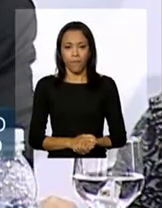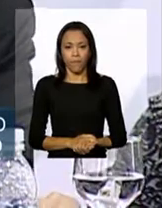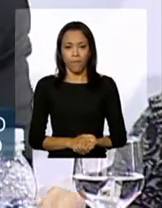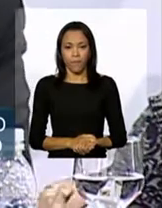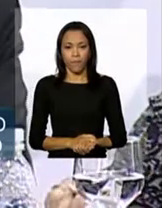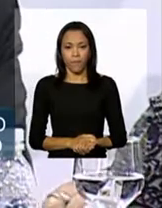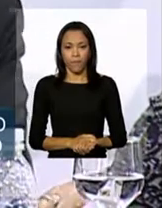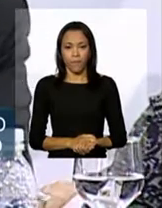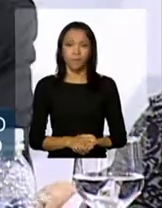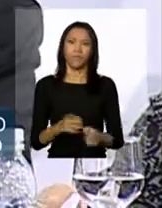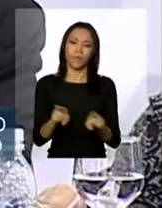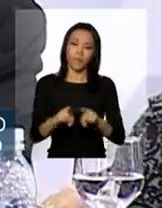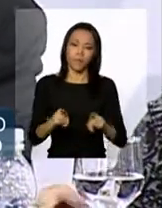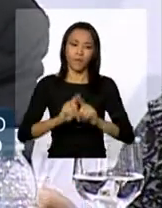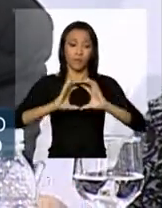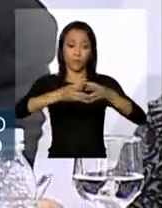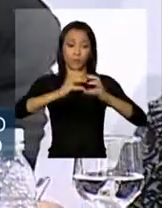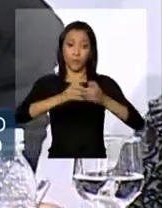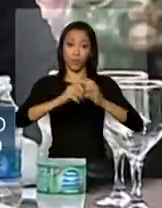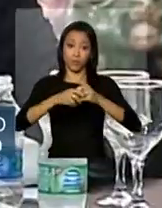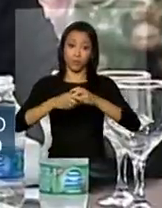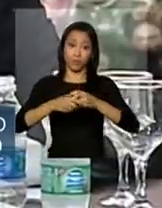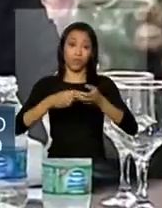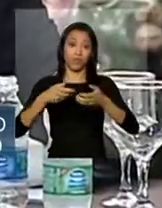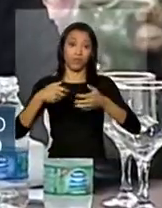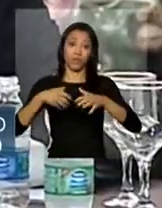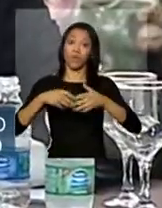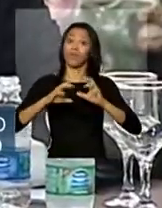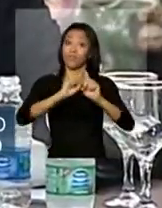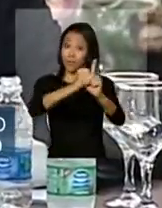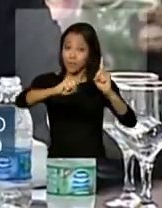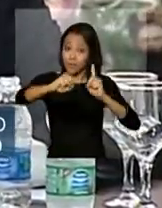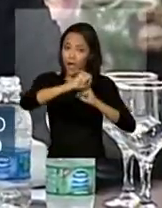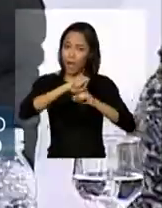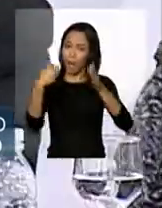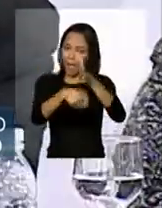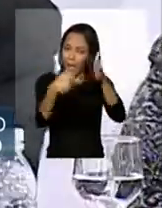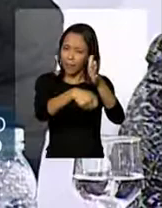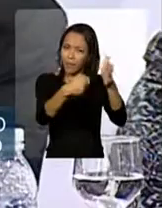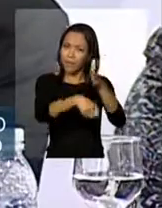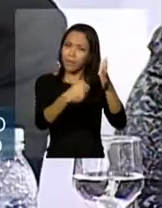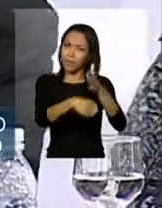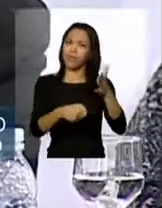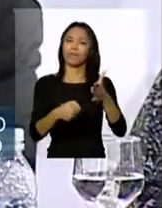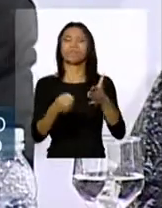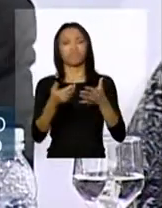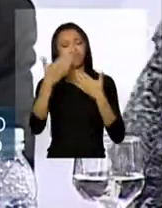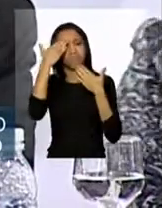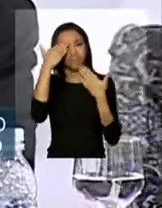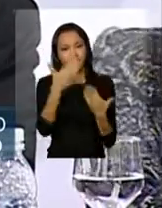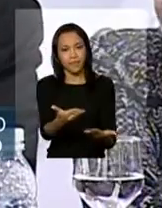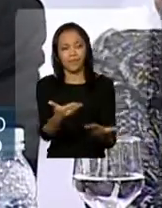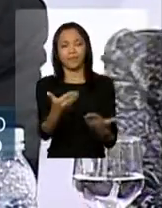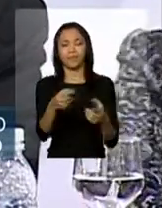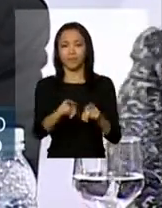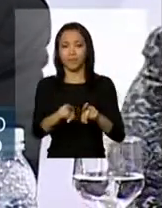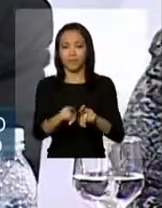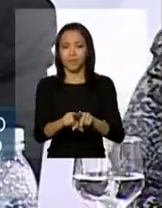e os movimentos sociais, aceitar uma pessoa que não é do movimento social, não é demógrafo, como